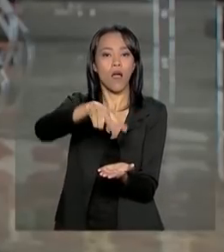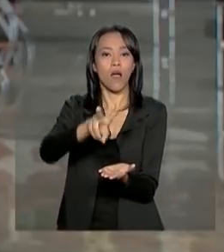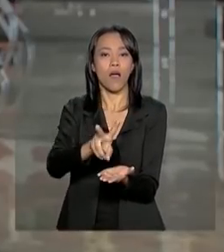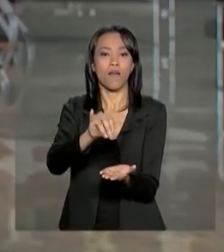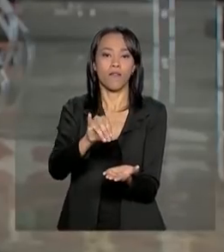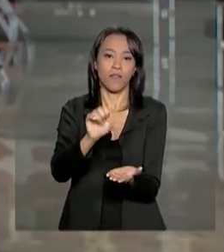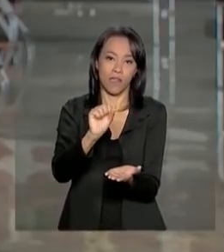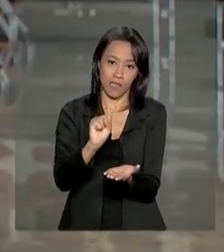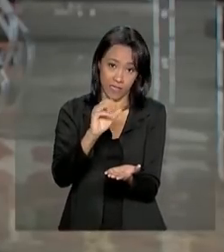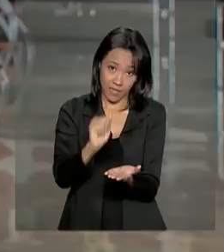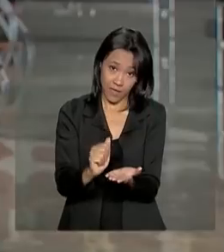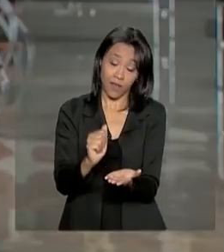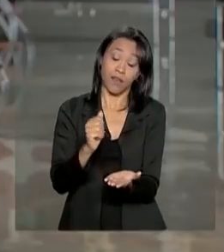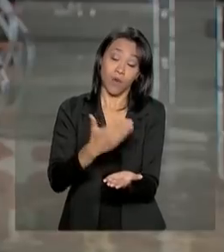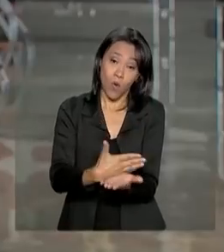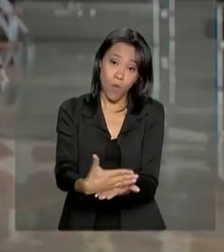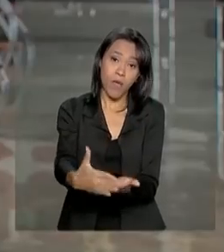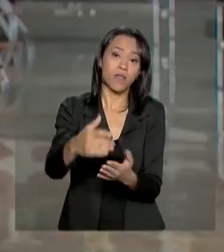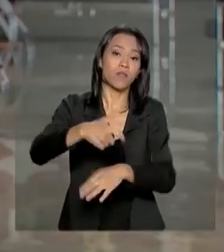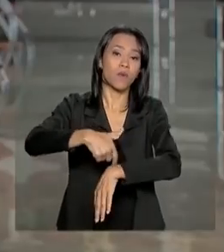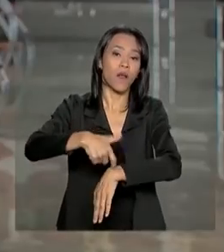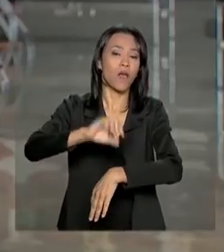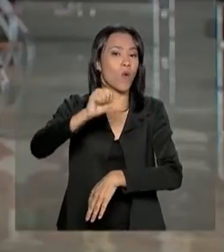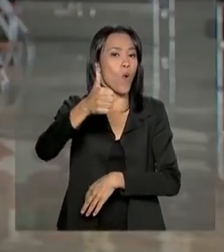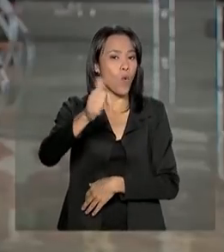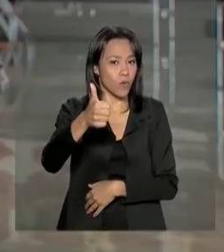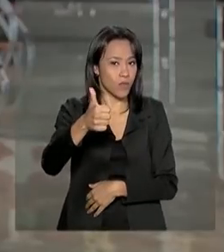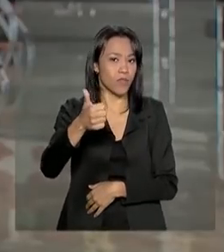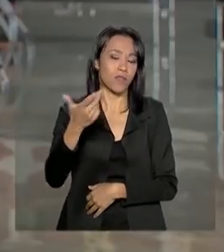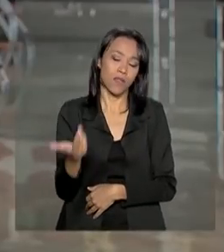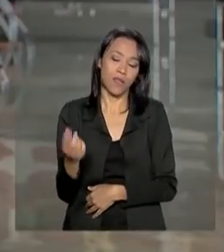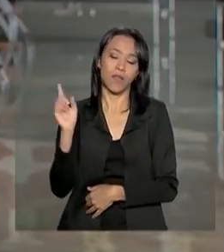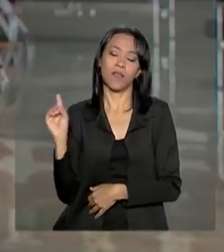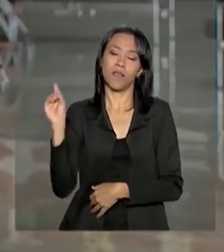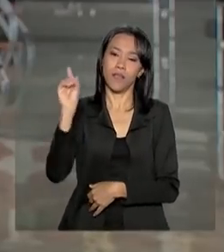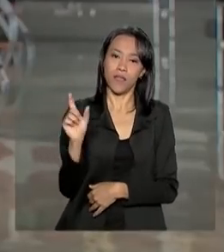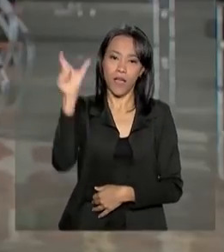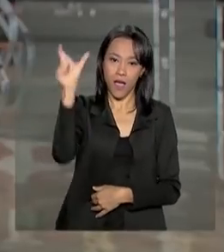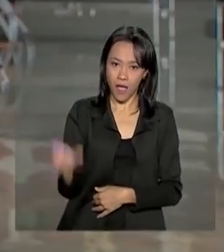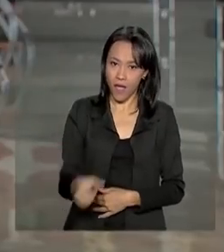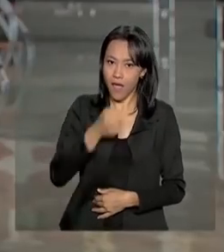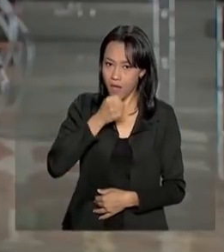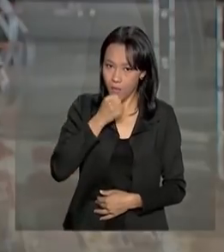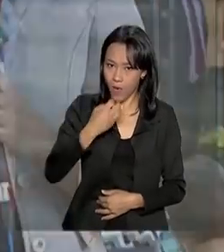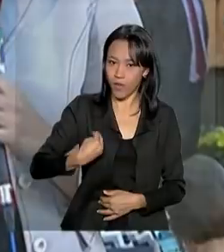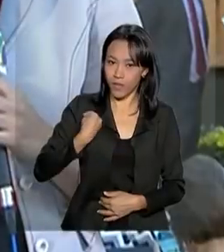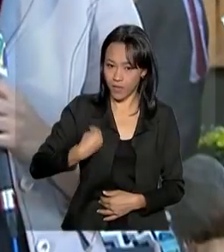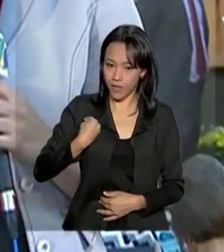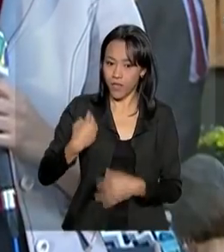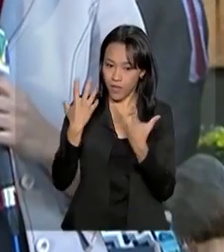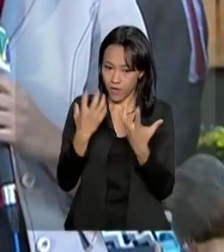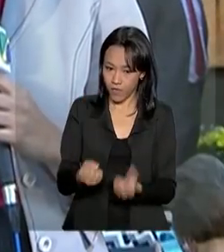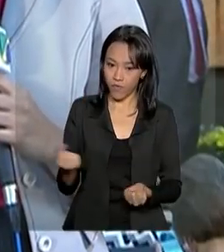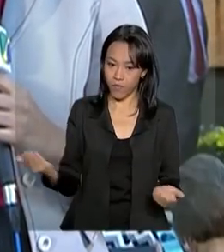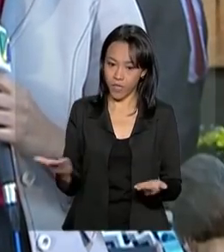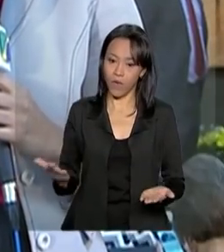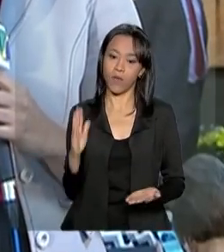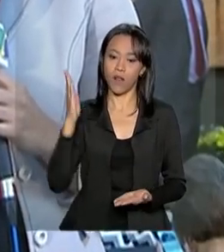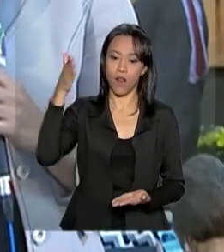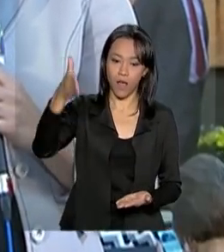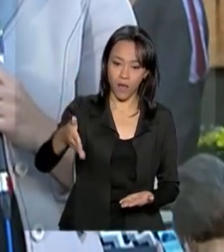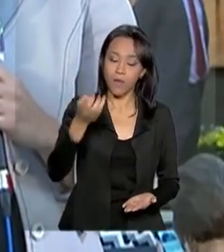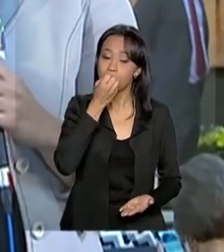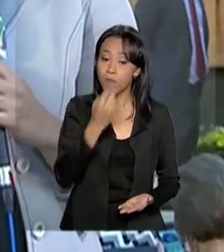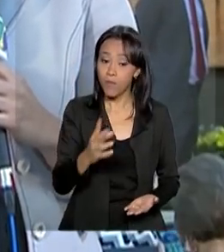Anvisa. O evento começa às 11 horas e a repórter Gabriela Noronha já está lá. Então, nós para lá que a gente vai agora. Gabriela,